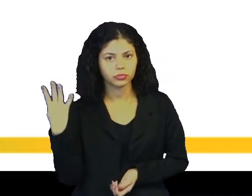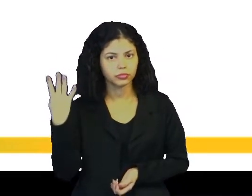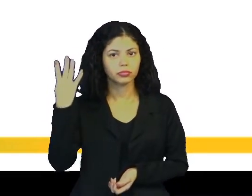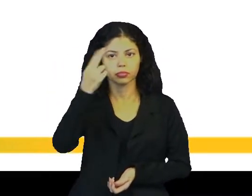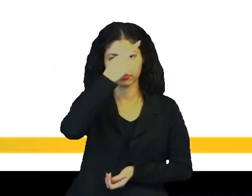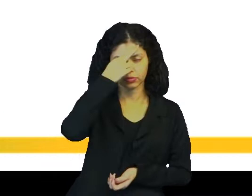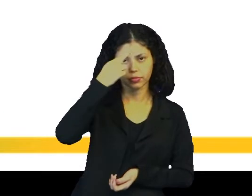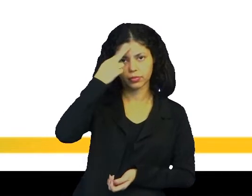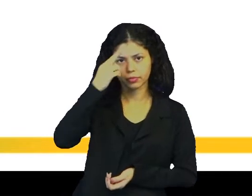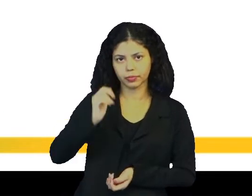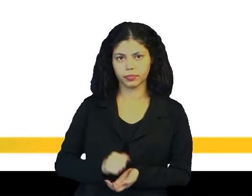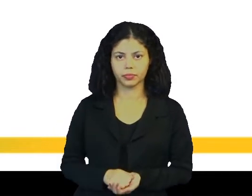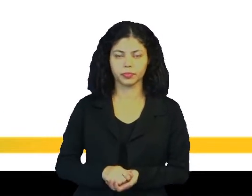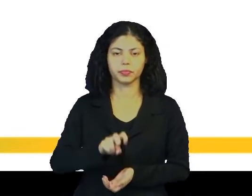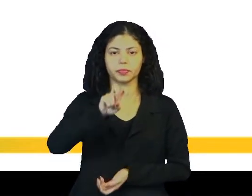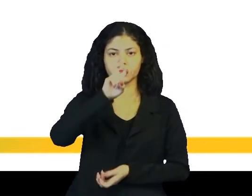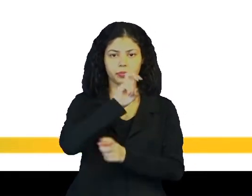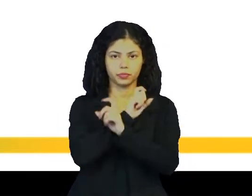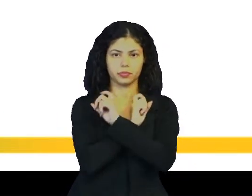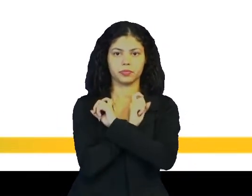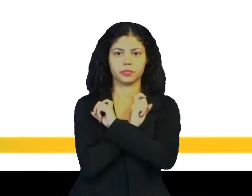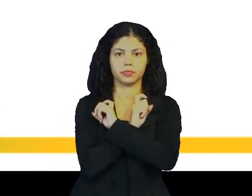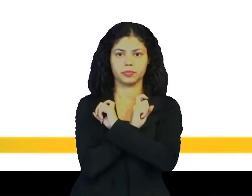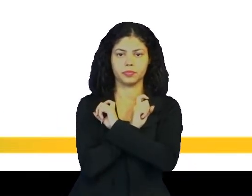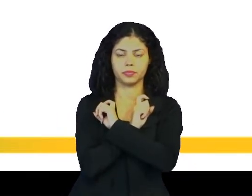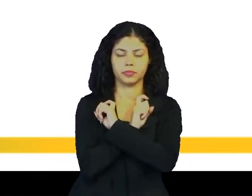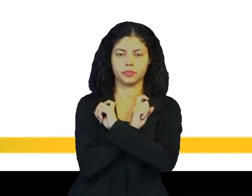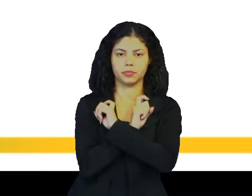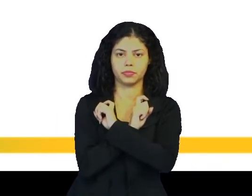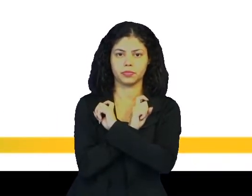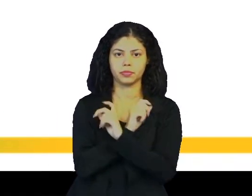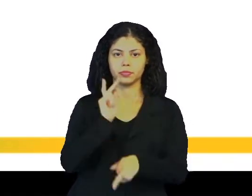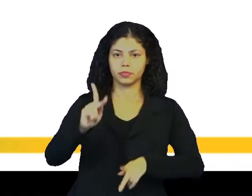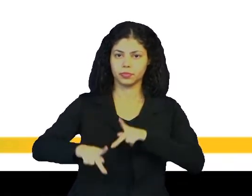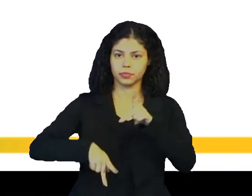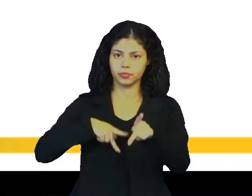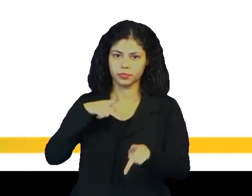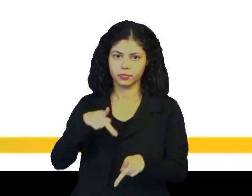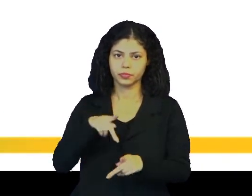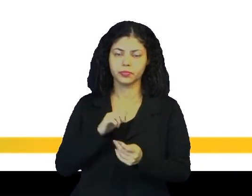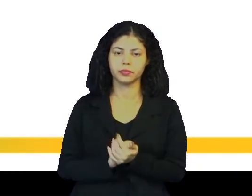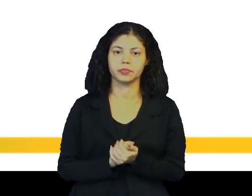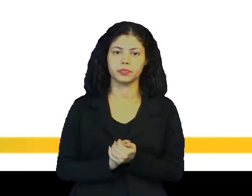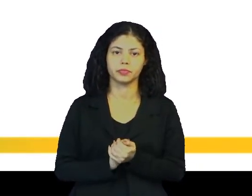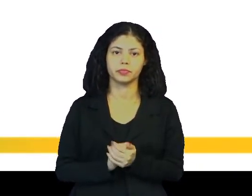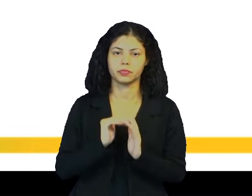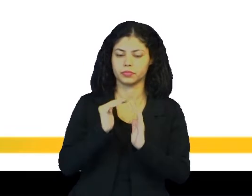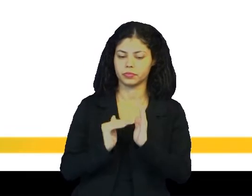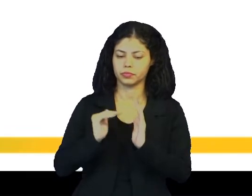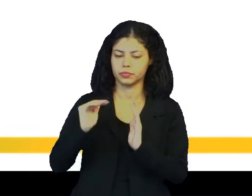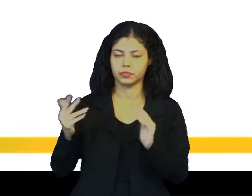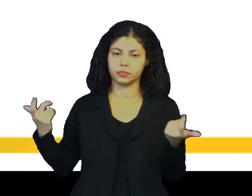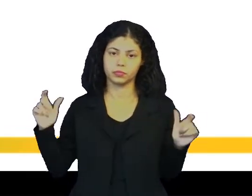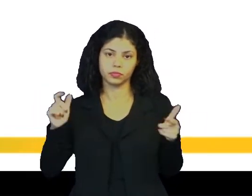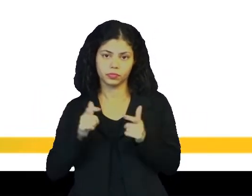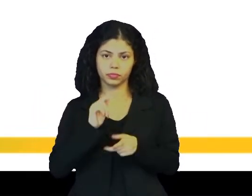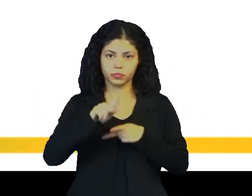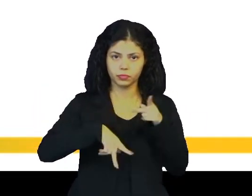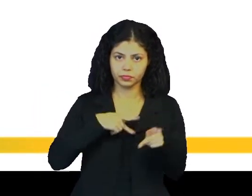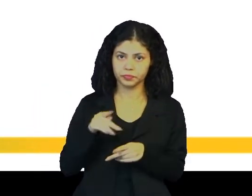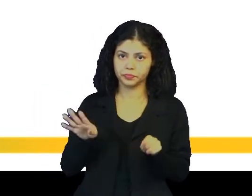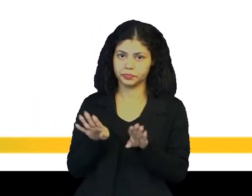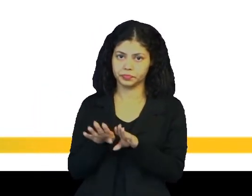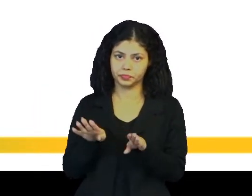a história dos faraós, do seu povo, e em uma escala reduzida, do povo,